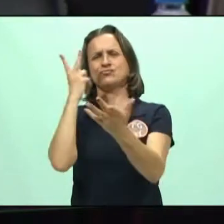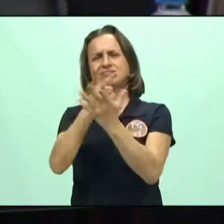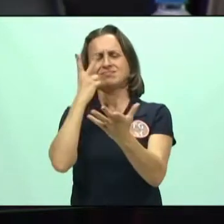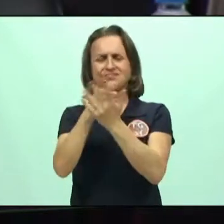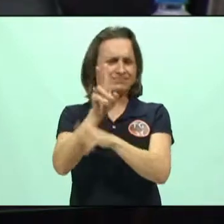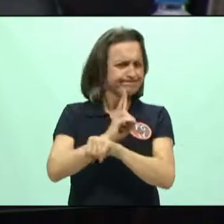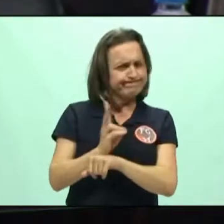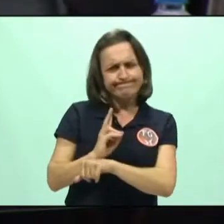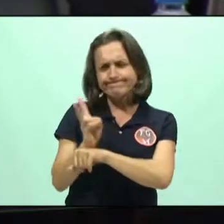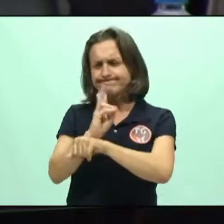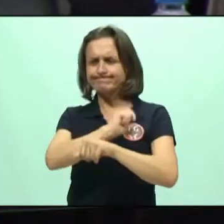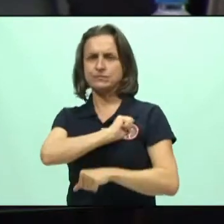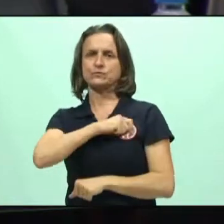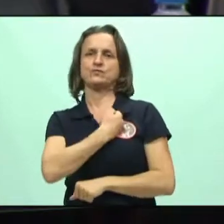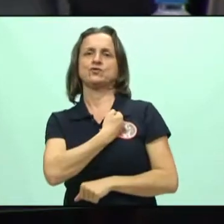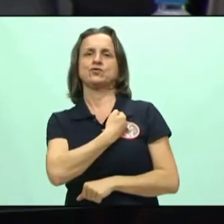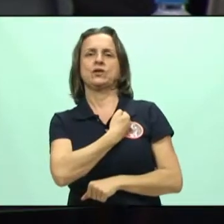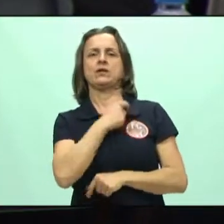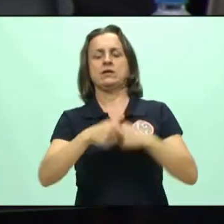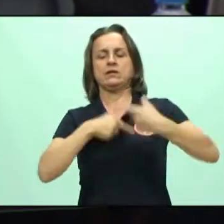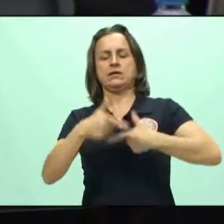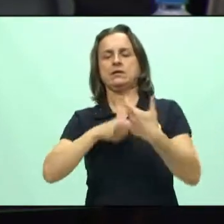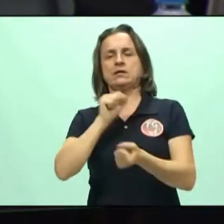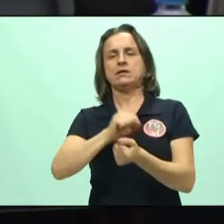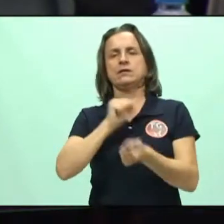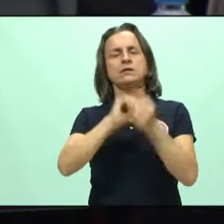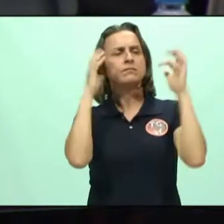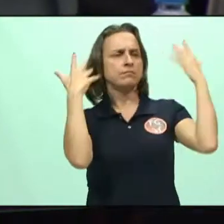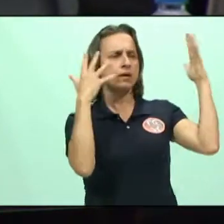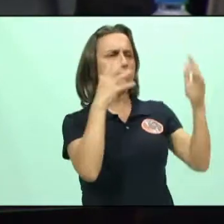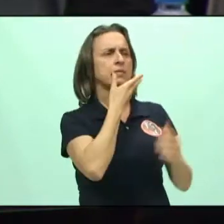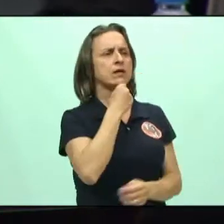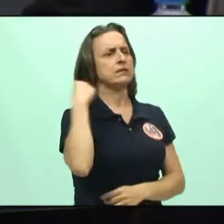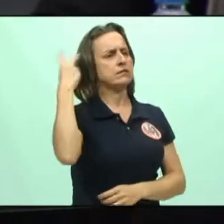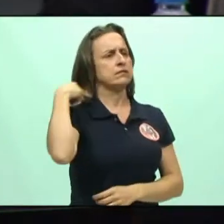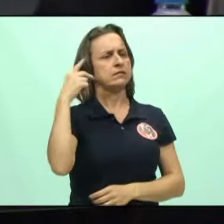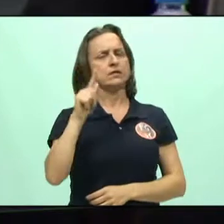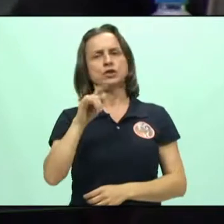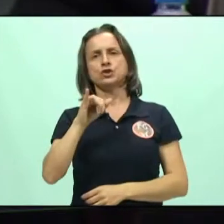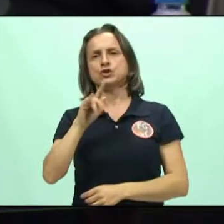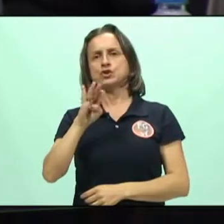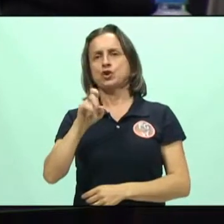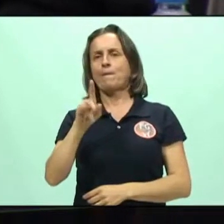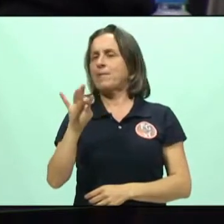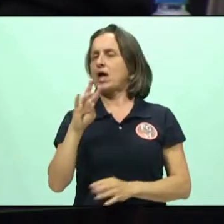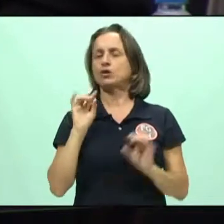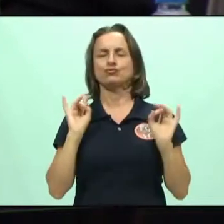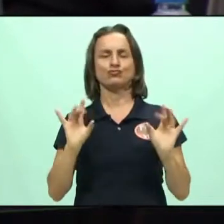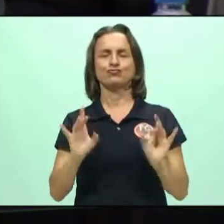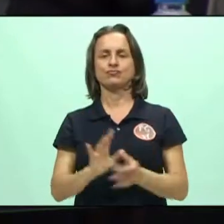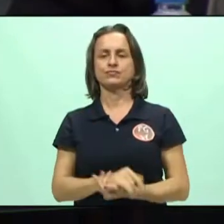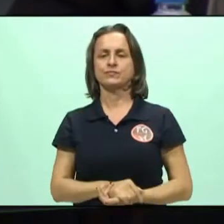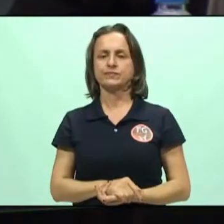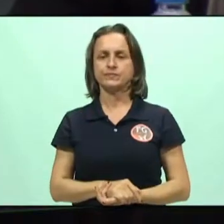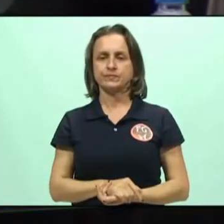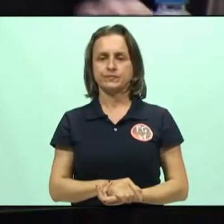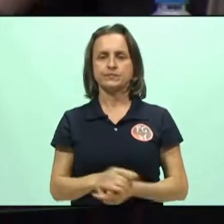a gente vem trabalhamos juntos mas parabéns vereador Gilberto pelo seu requerimento era isso senhor presidente